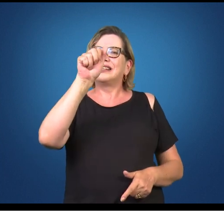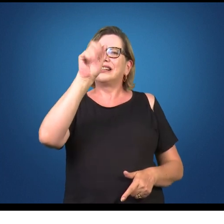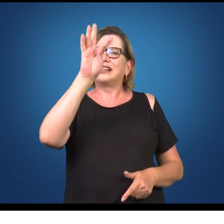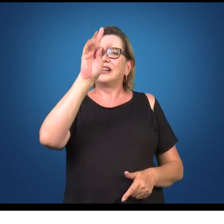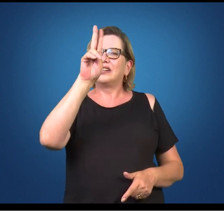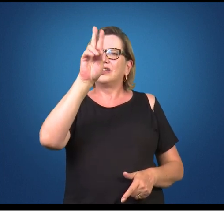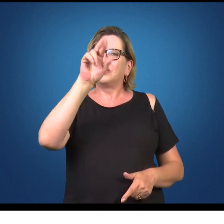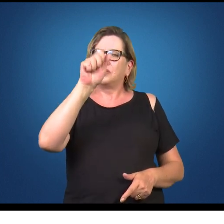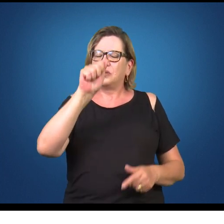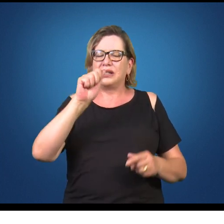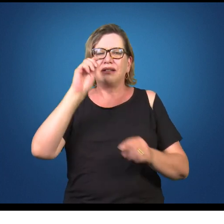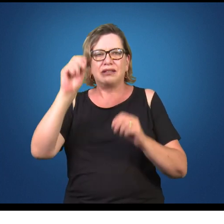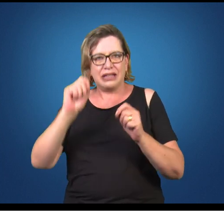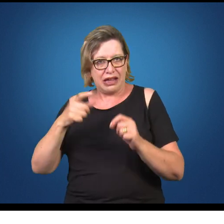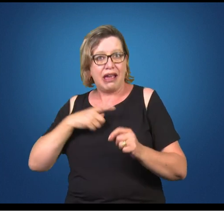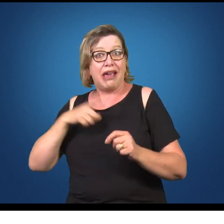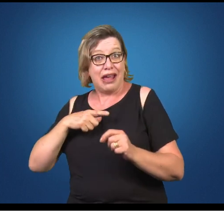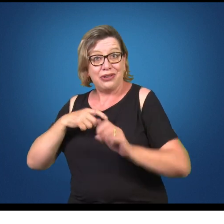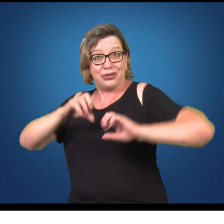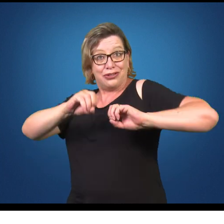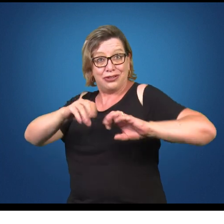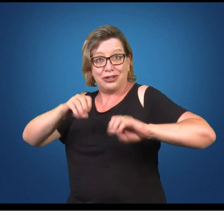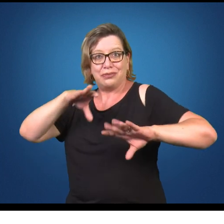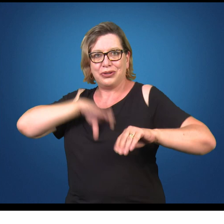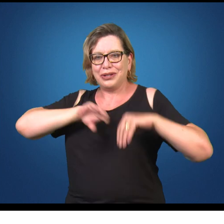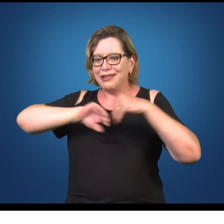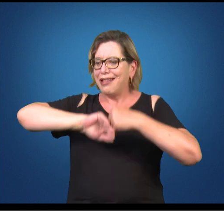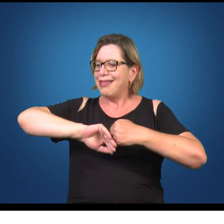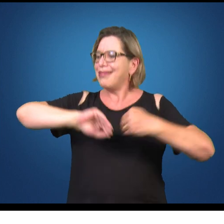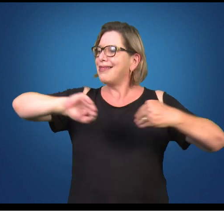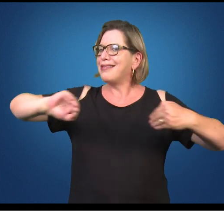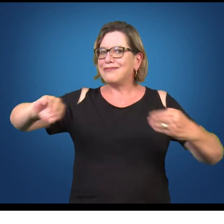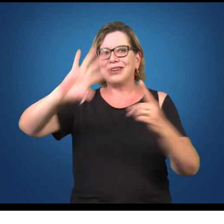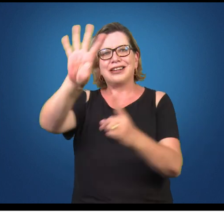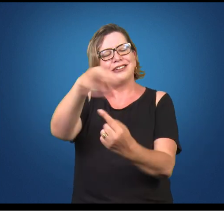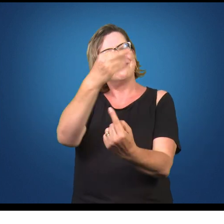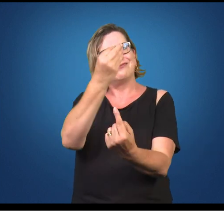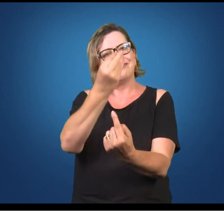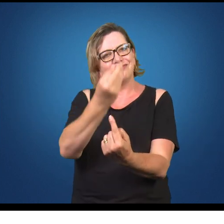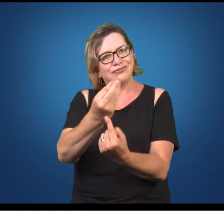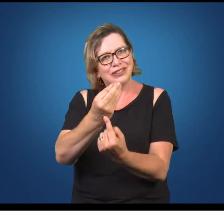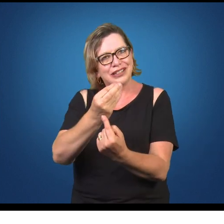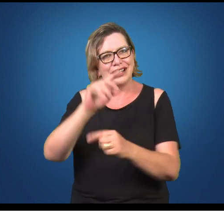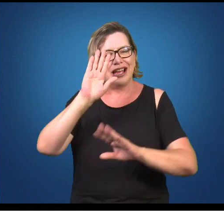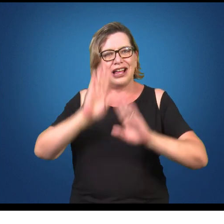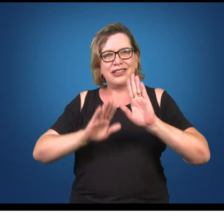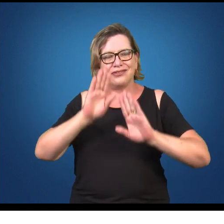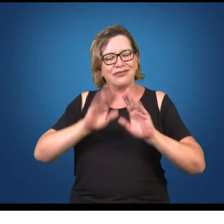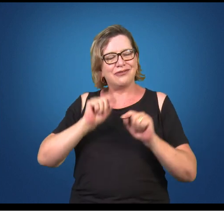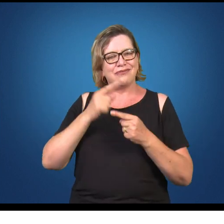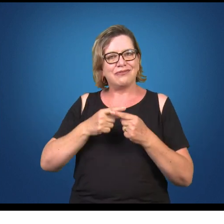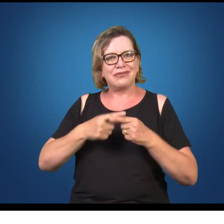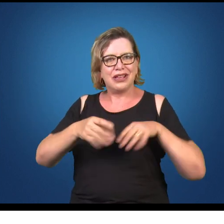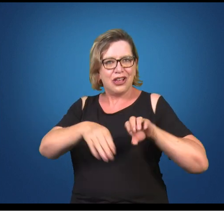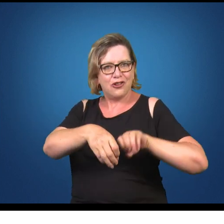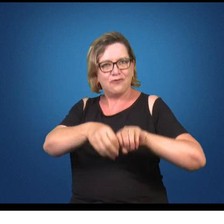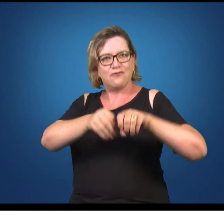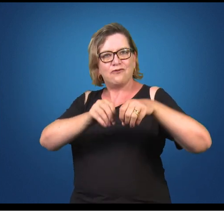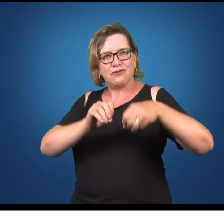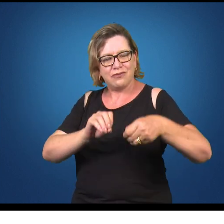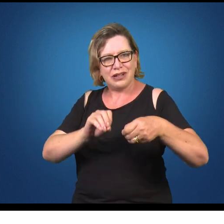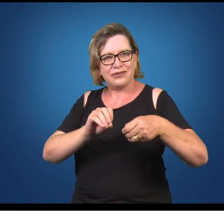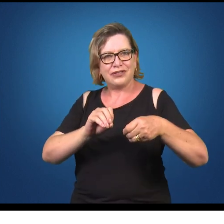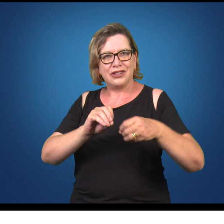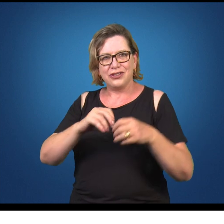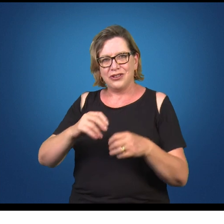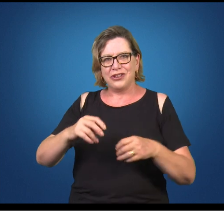mas nas aulas de português, não separado da área artística, né? Ah, Que é sim. uma questão da formação até